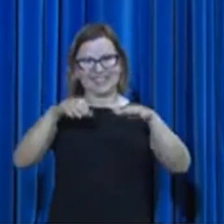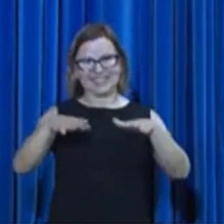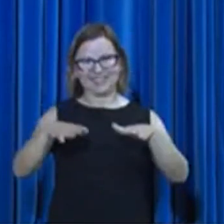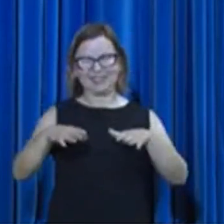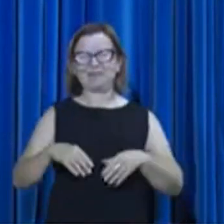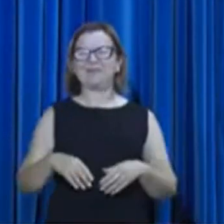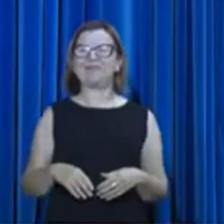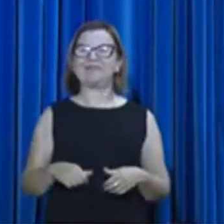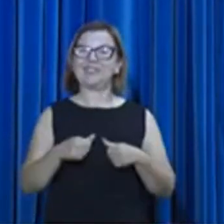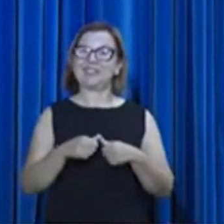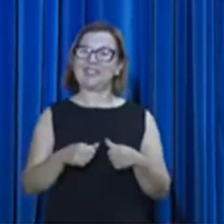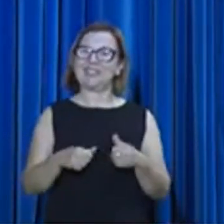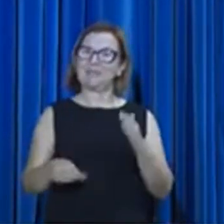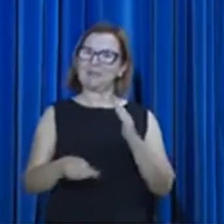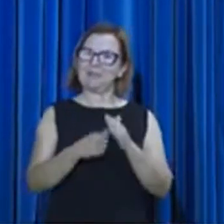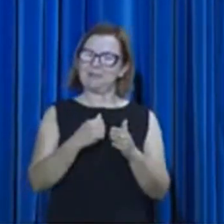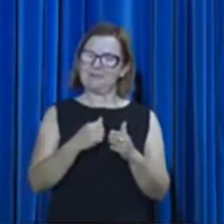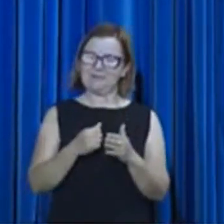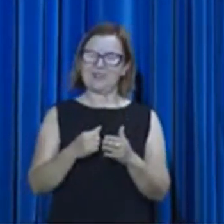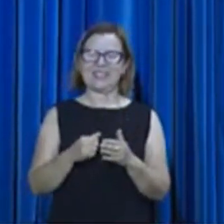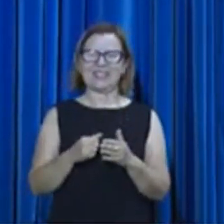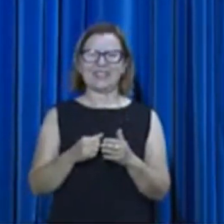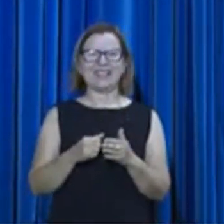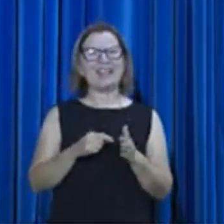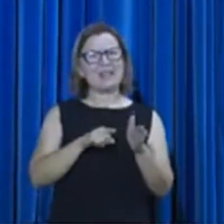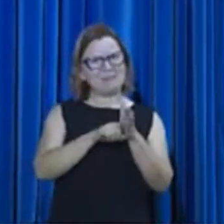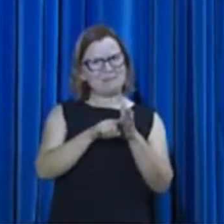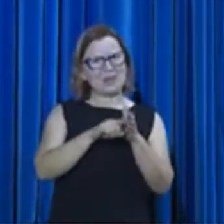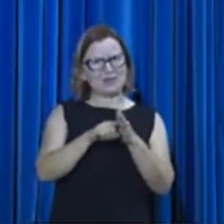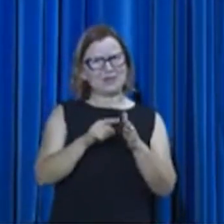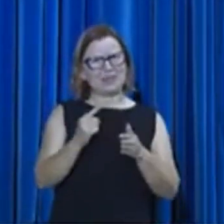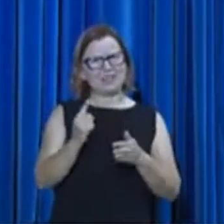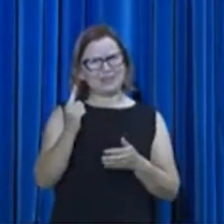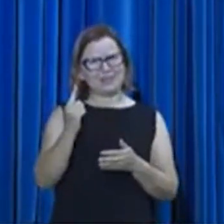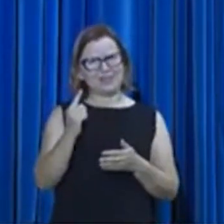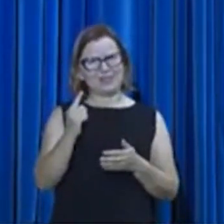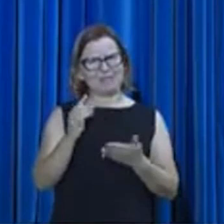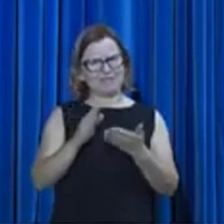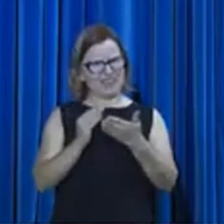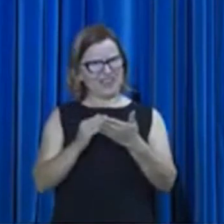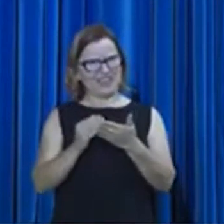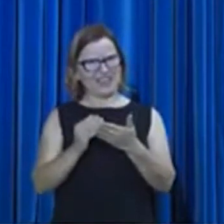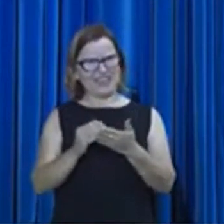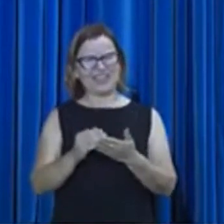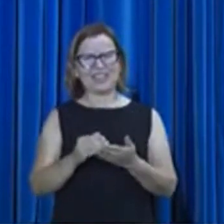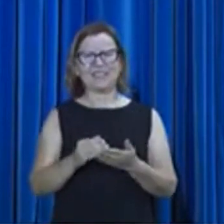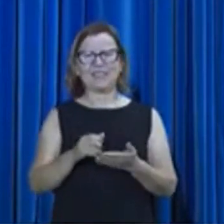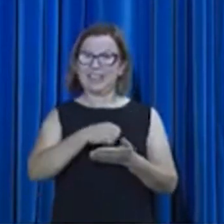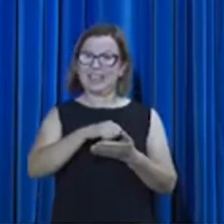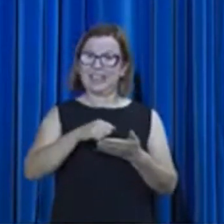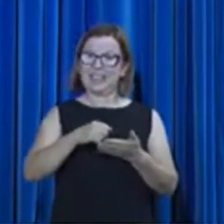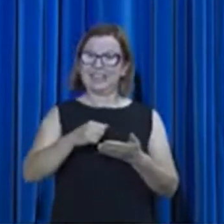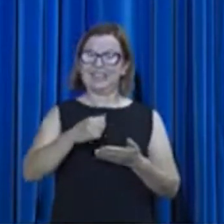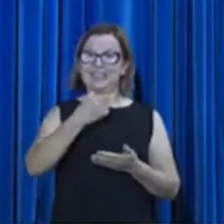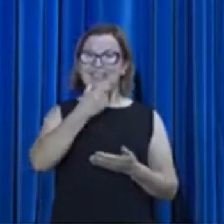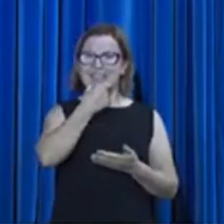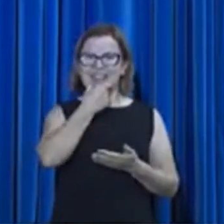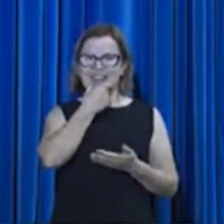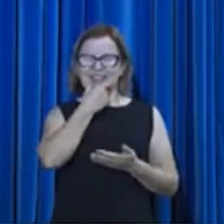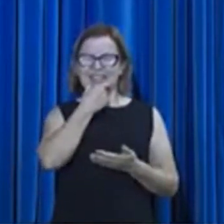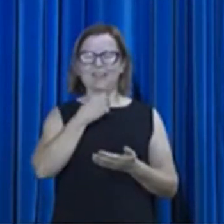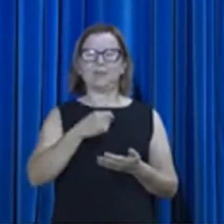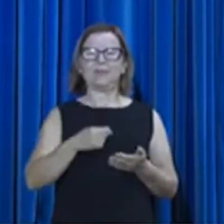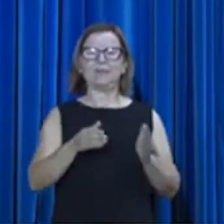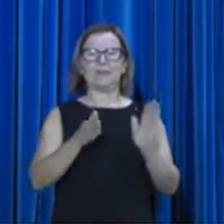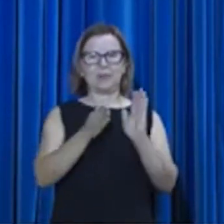Essa é a primeira de 196 perguntas do Catecismo Maior de Westminster. O propósito do